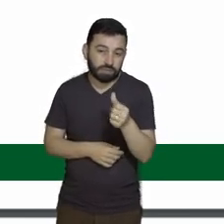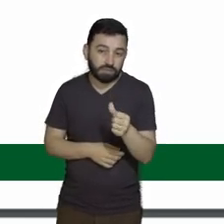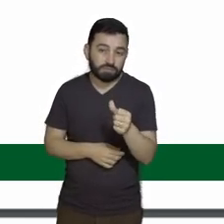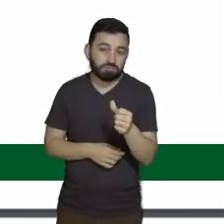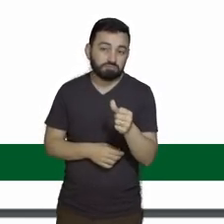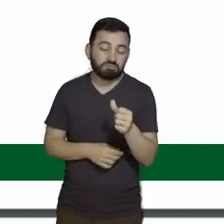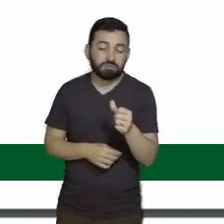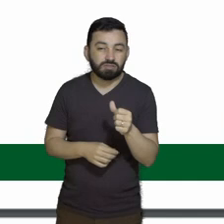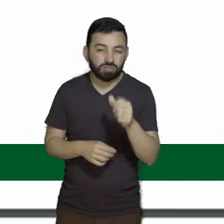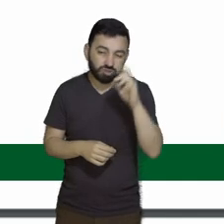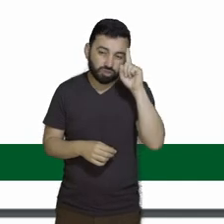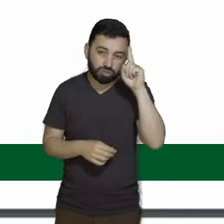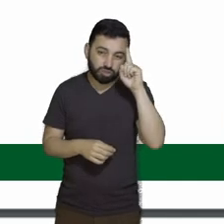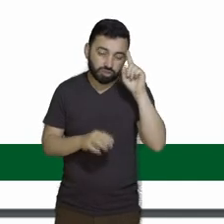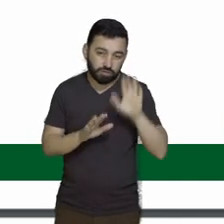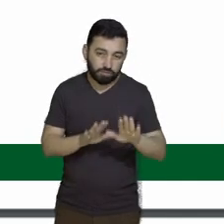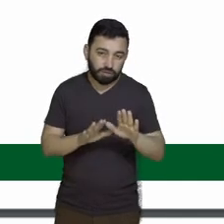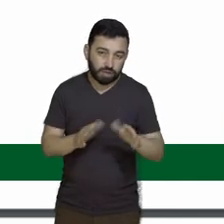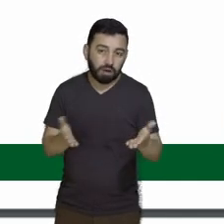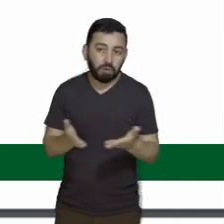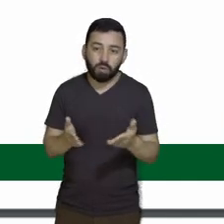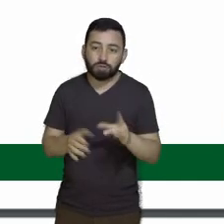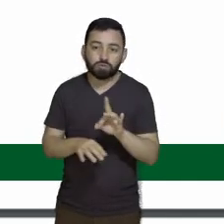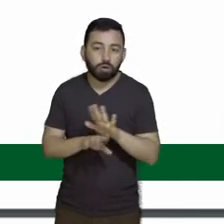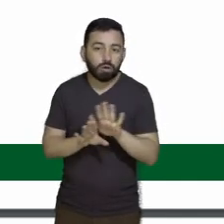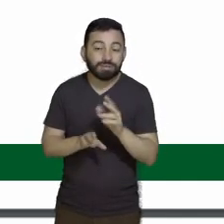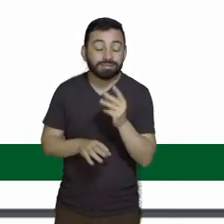lá, agora com